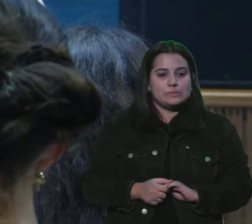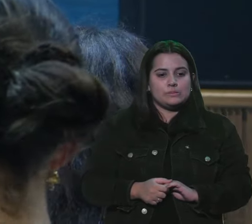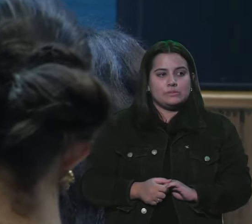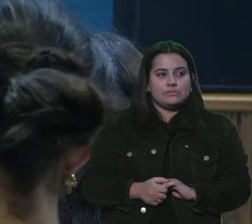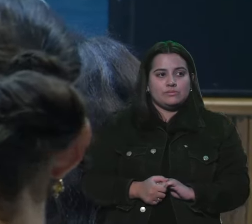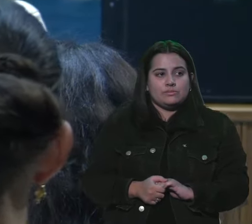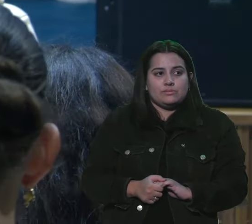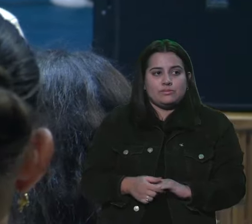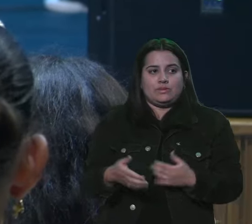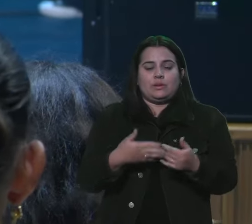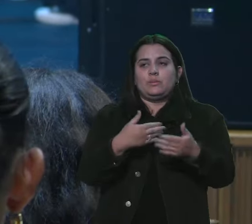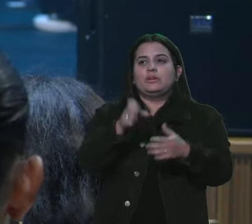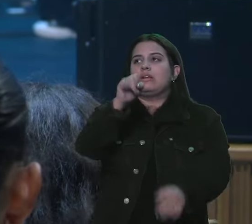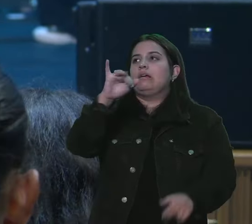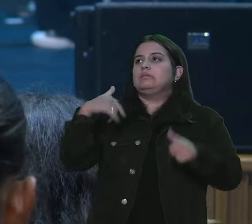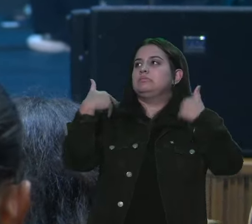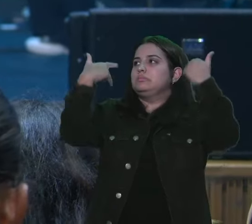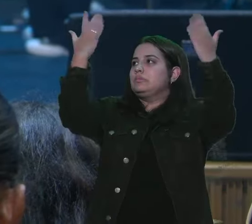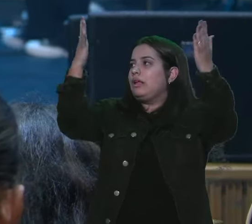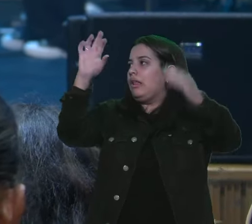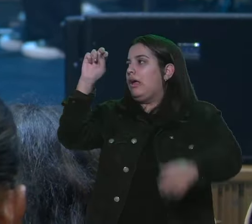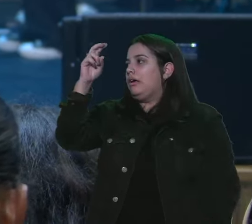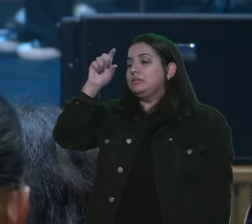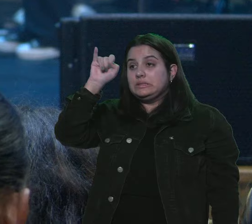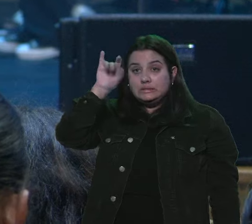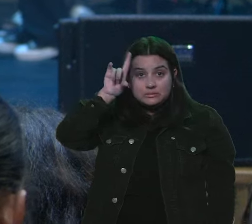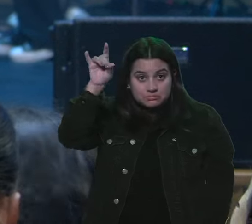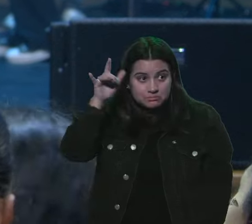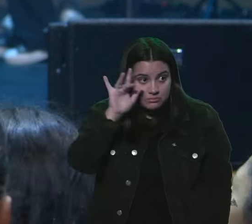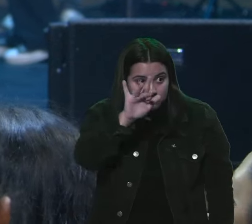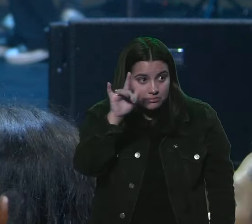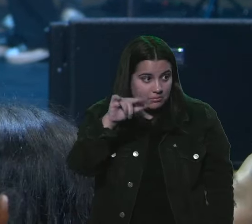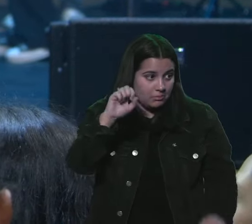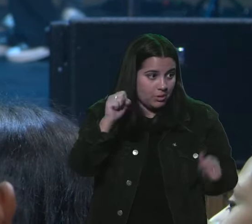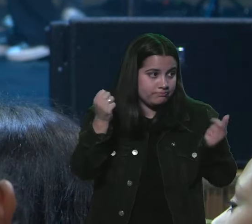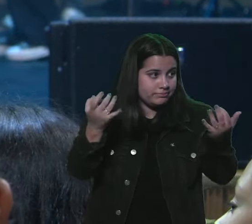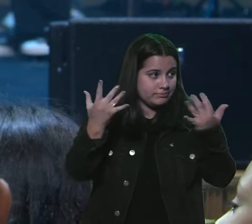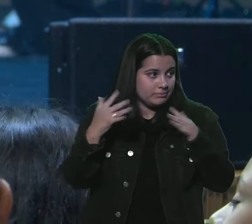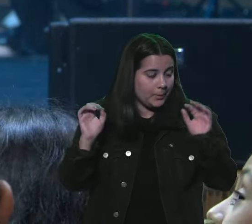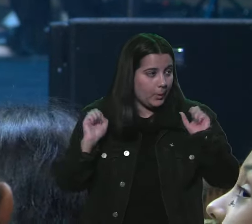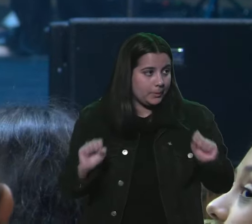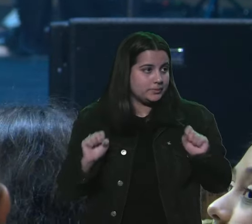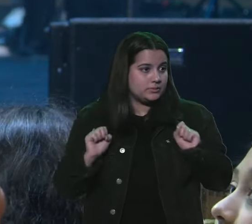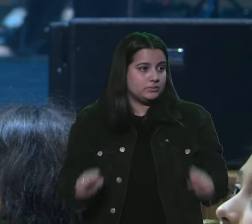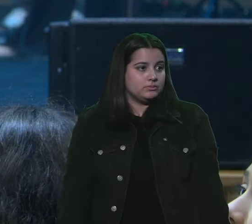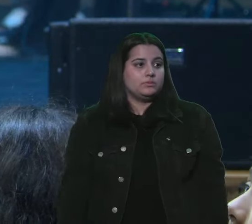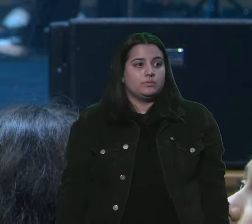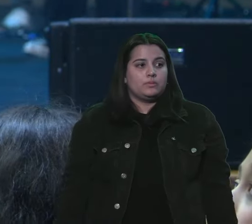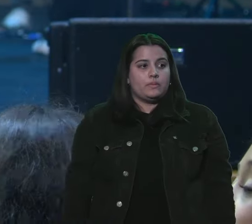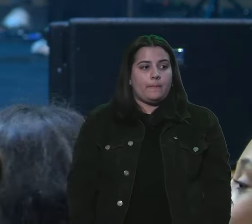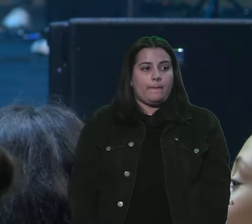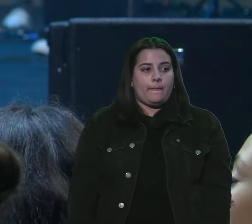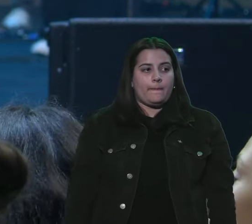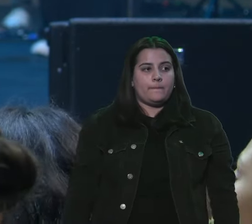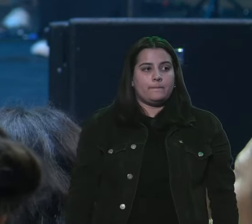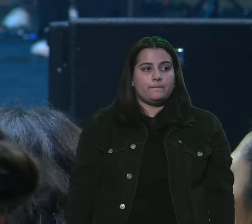Não importa se você está lá em cima, se Deus falou com você, venha. Venha. Deus falou com você,